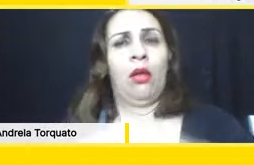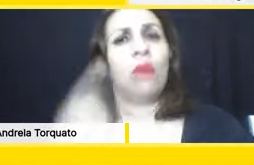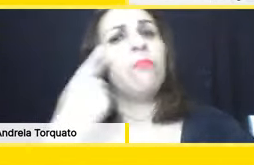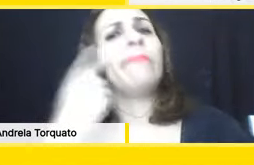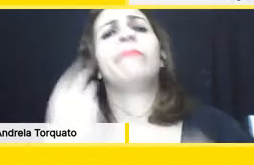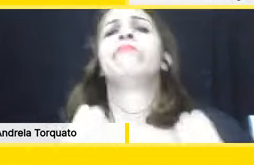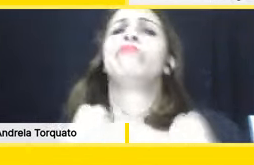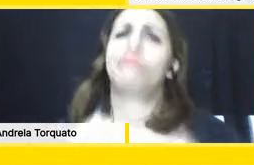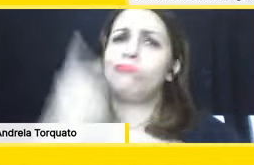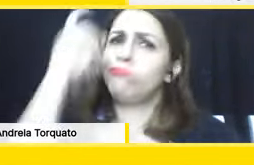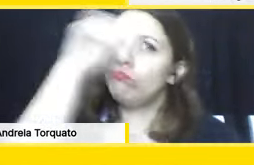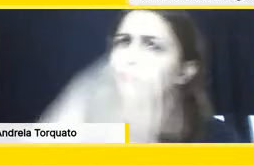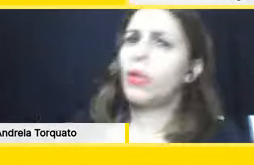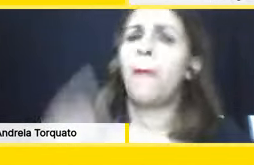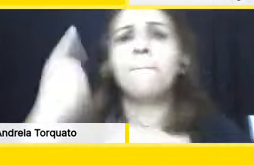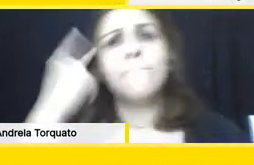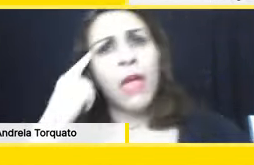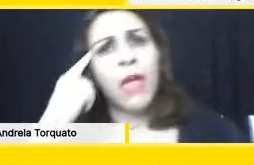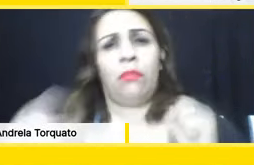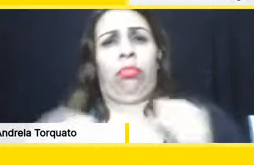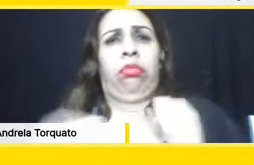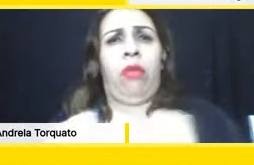uma ideia, tem pessoas que acham que a epilepsia